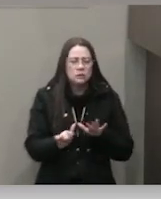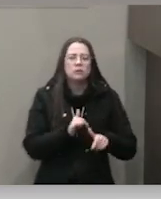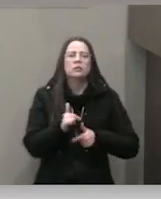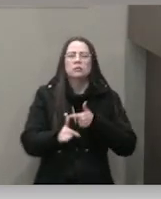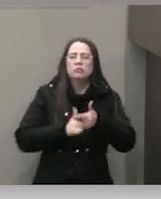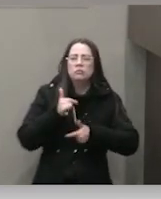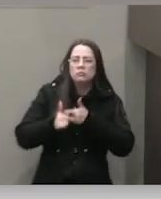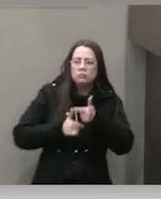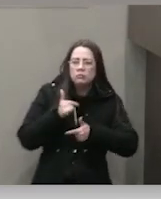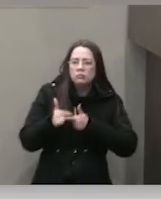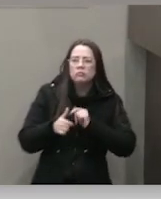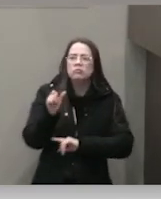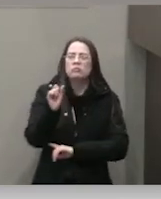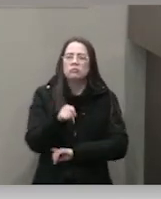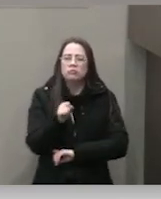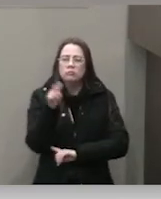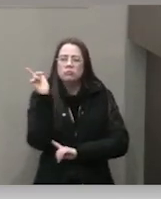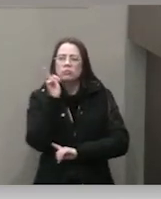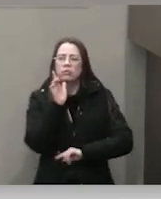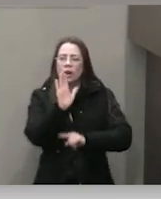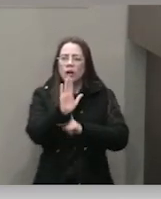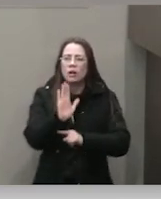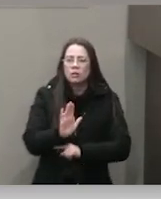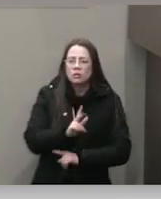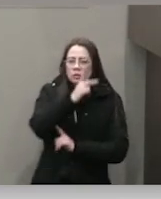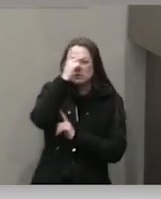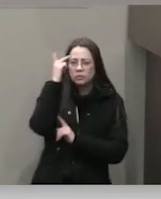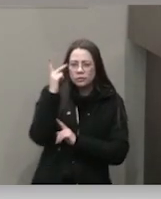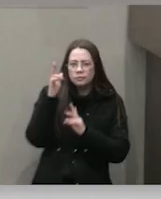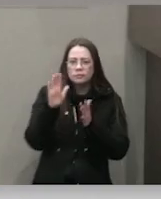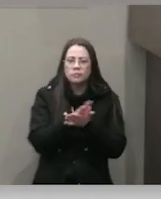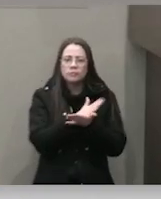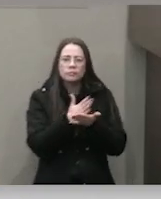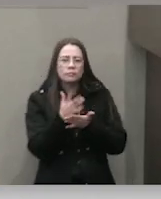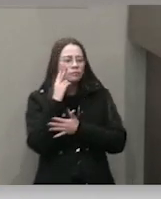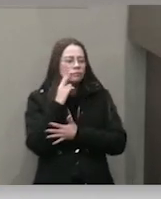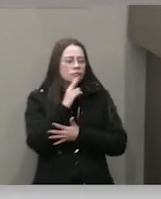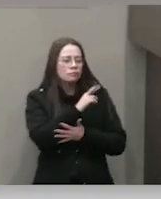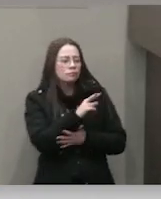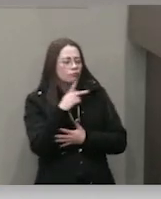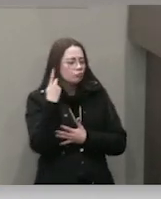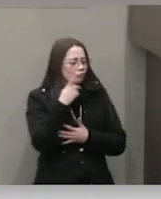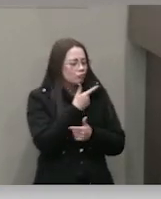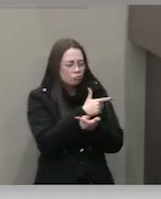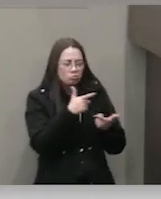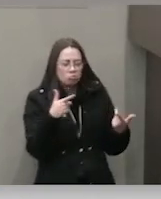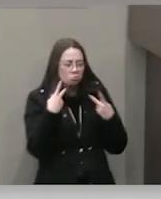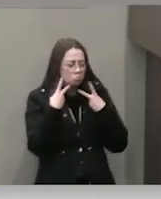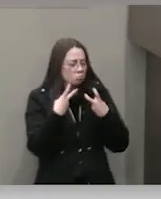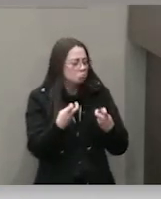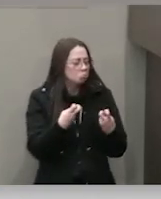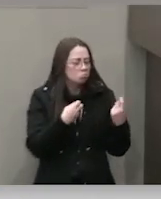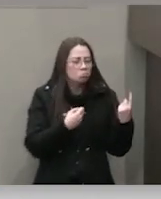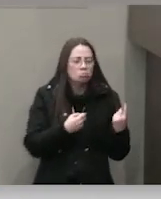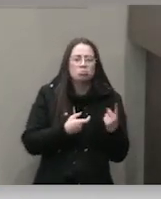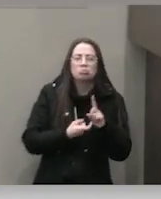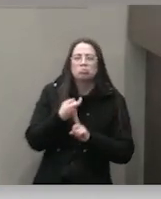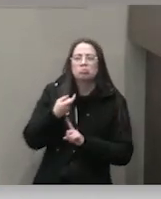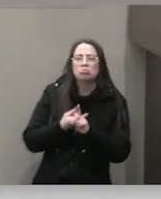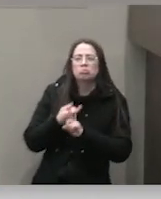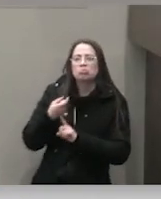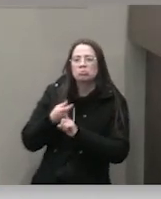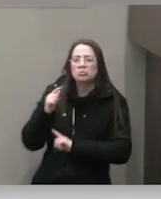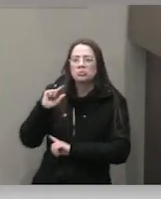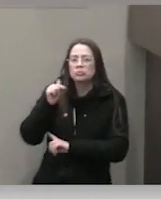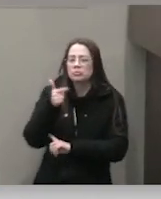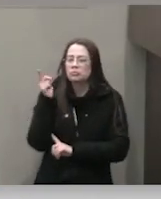semanas assim. E muitas vezes vemos políticos que não reconhecem isso, 2 meses depois, não